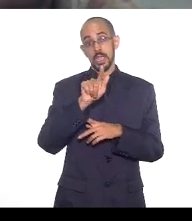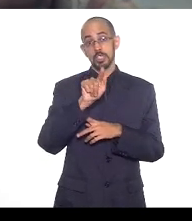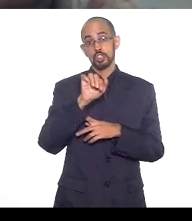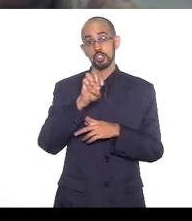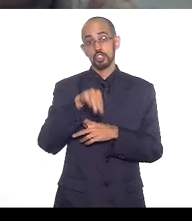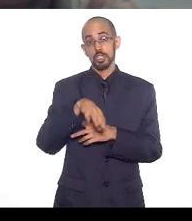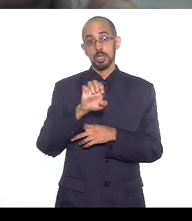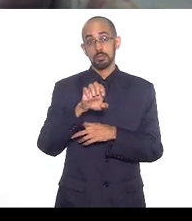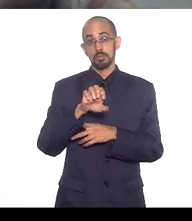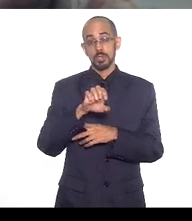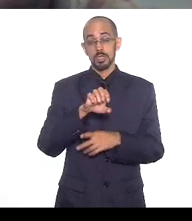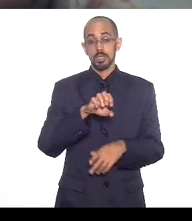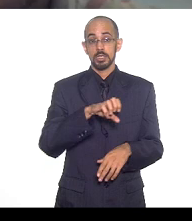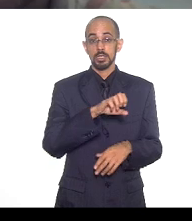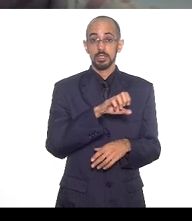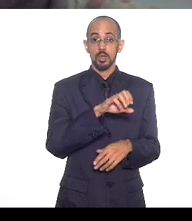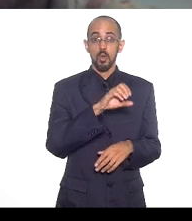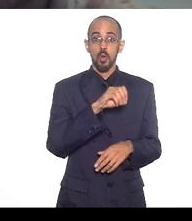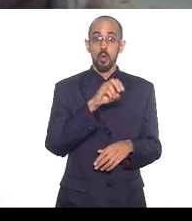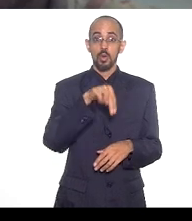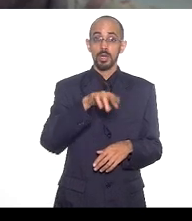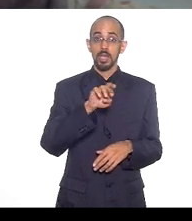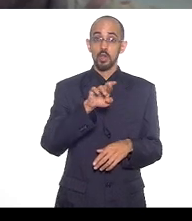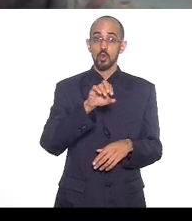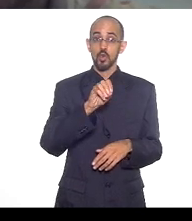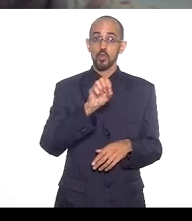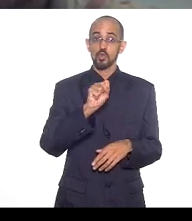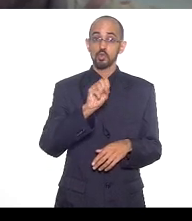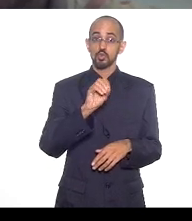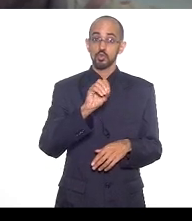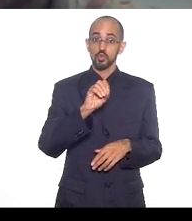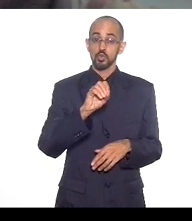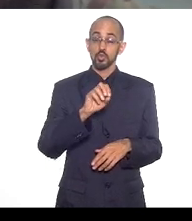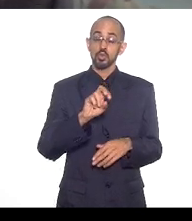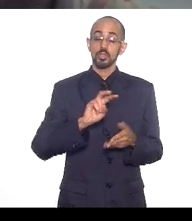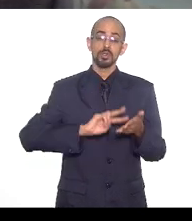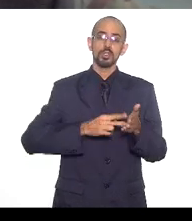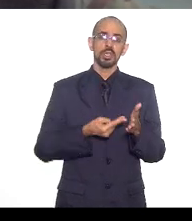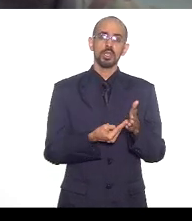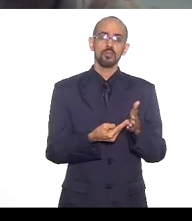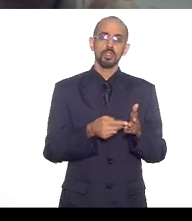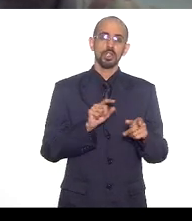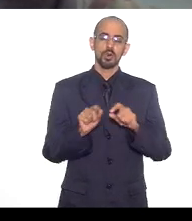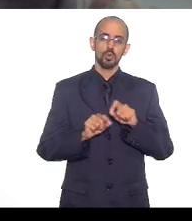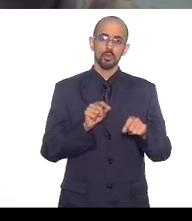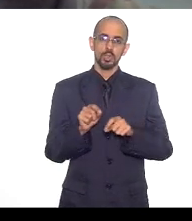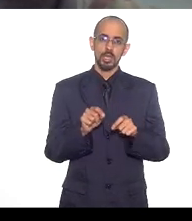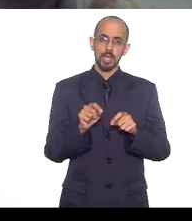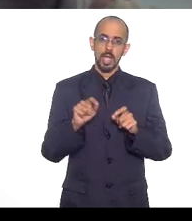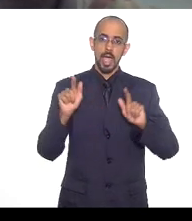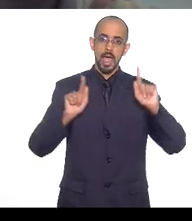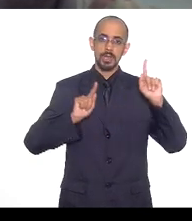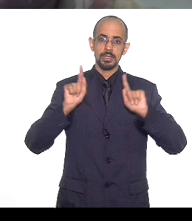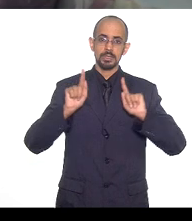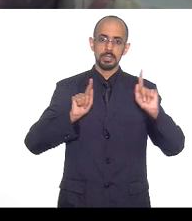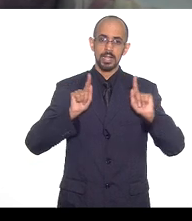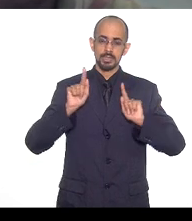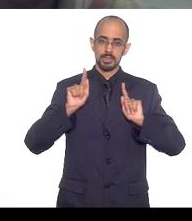onerosa, e será licitado sob regime, terá seu excedente licitado